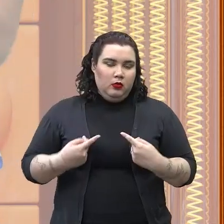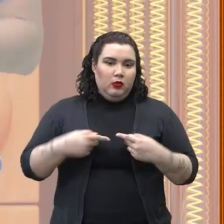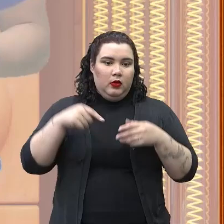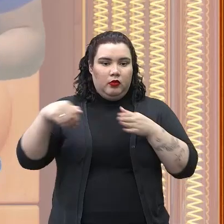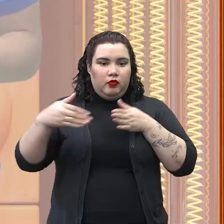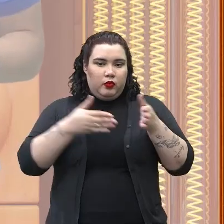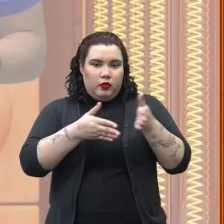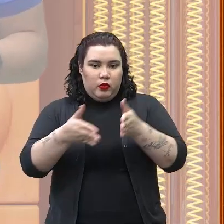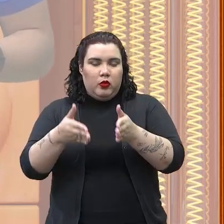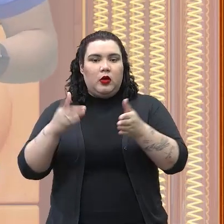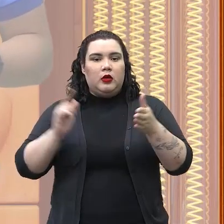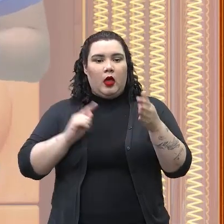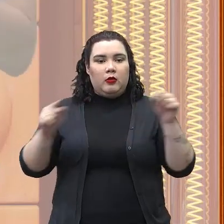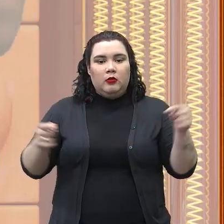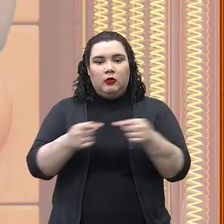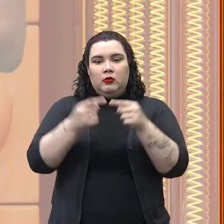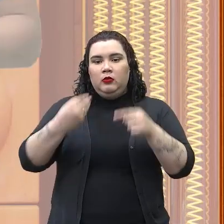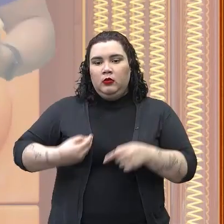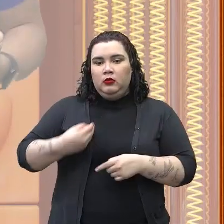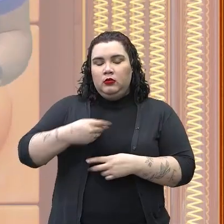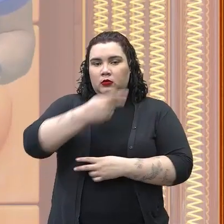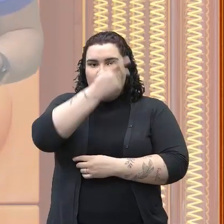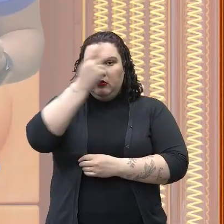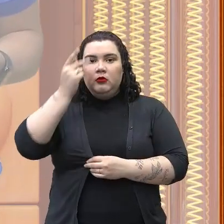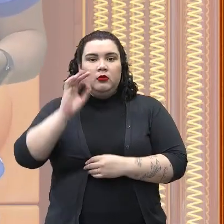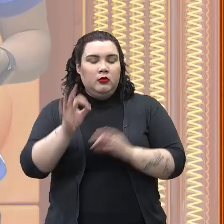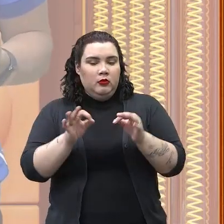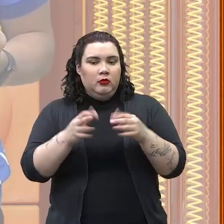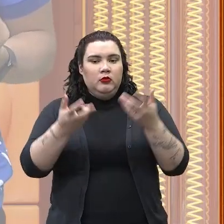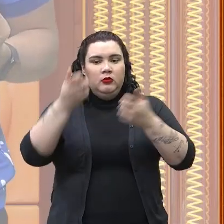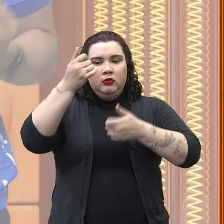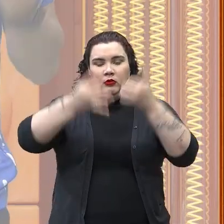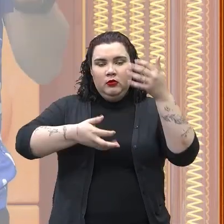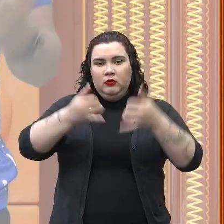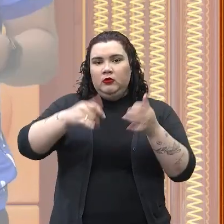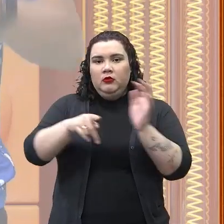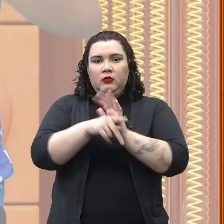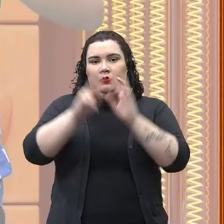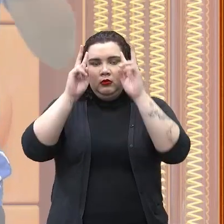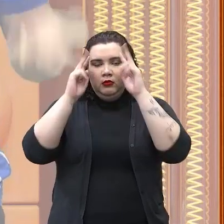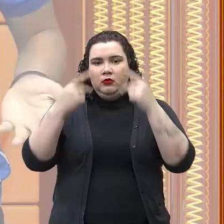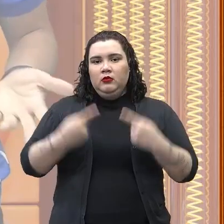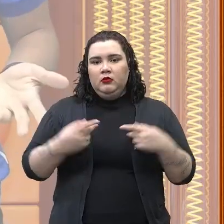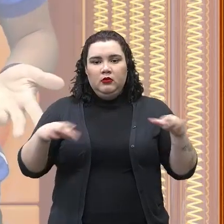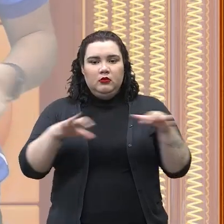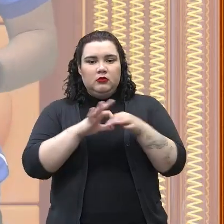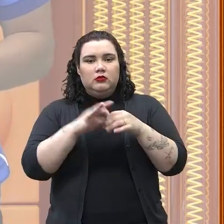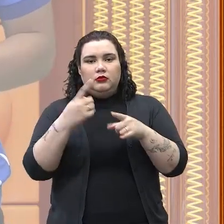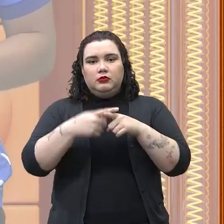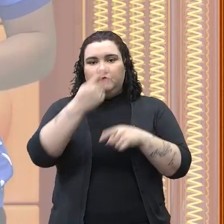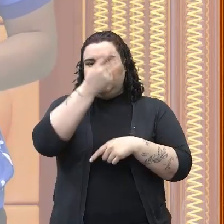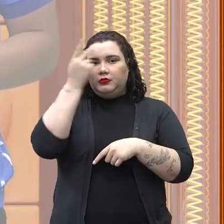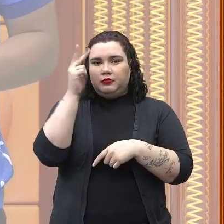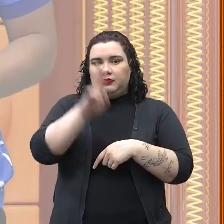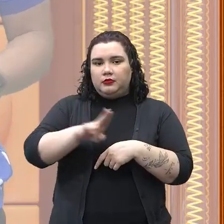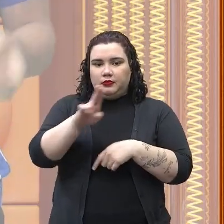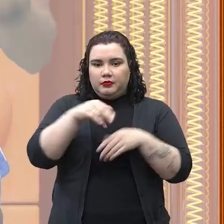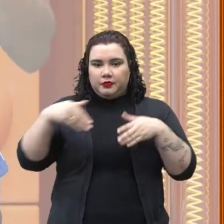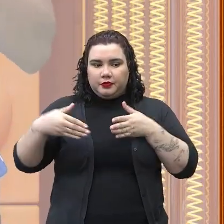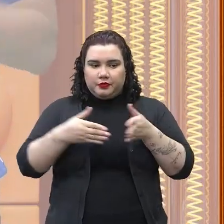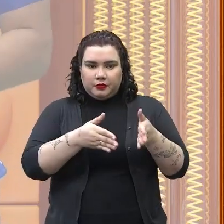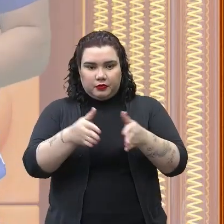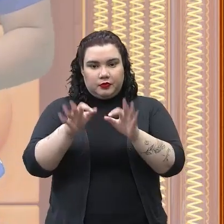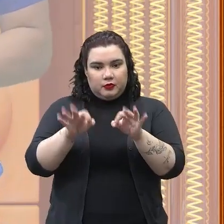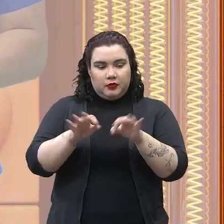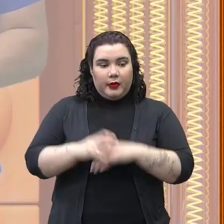aqui impactam a vida de muitas pessoas. A gente, de certa forma, está falando sobre gente aqui também, porque as pessoas usam esses rios aqui na nossa região, né?